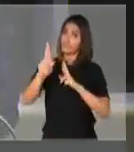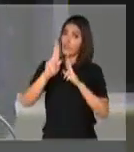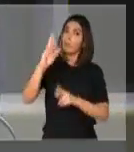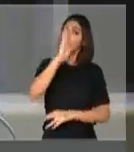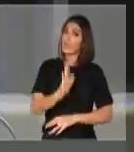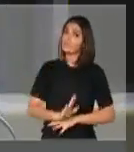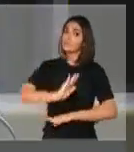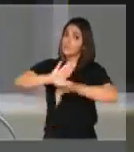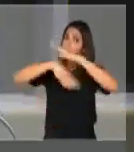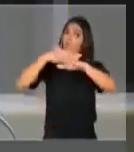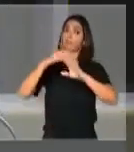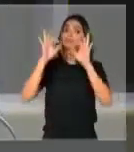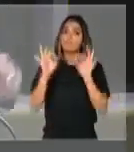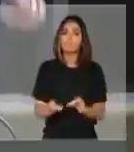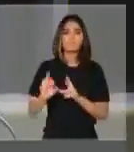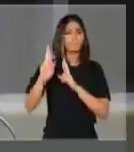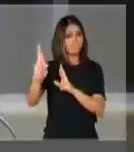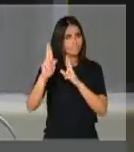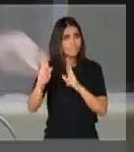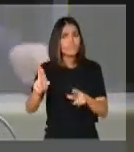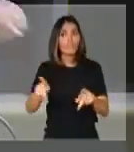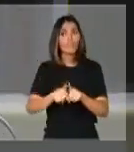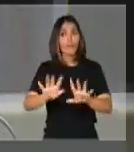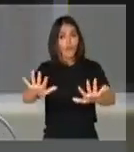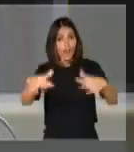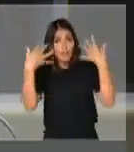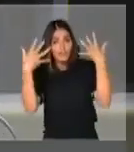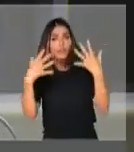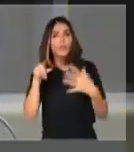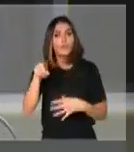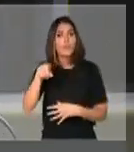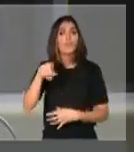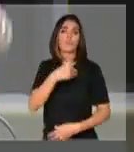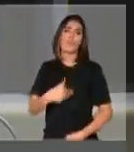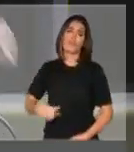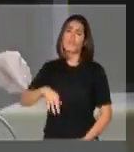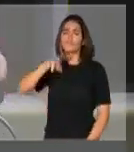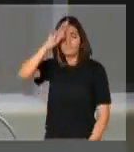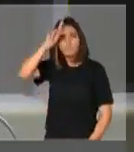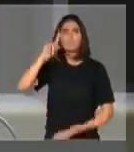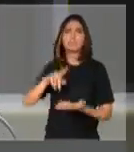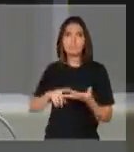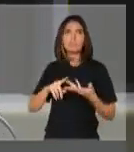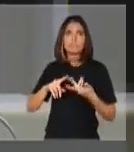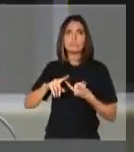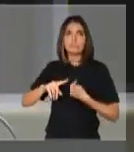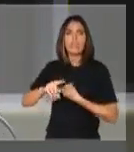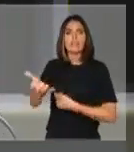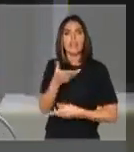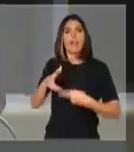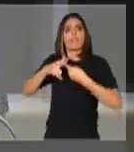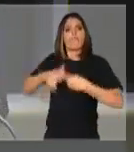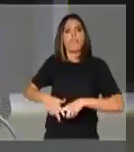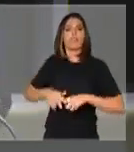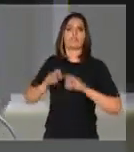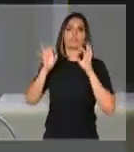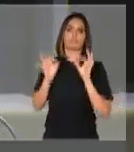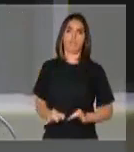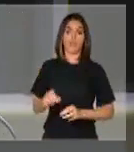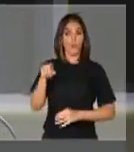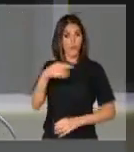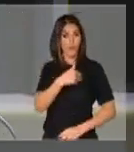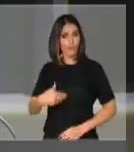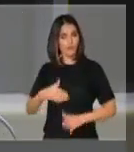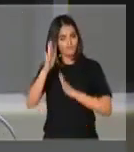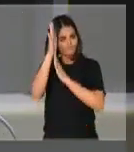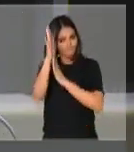para que o Brasil dê certo, tanto é que chamamos a atenção para os equívocos e exigimos as suas correções. O governo